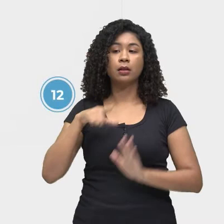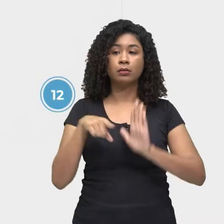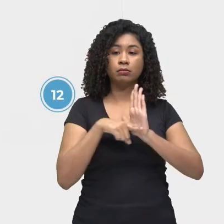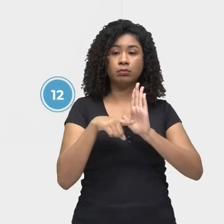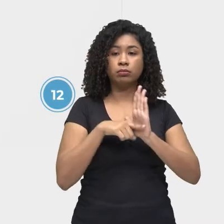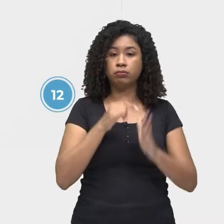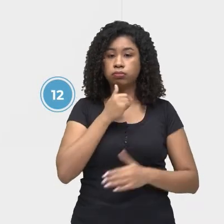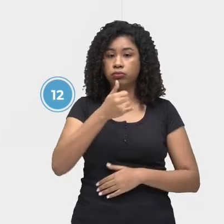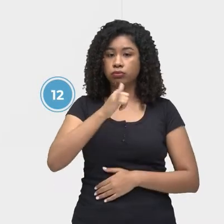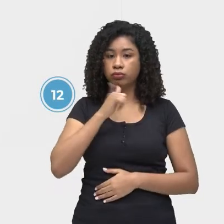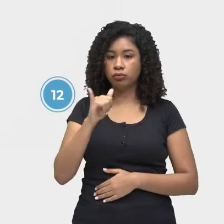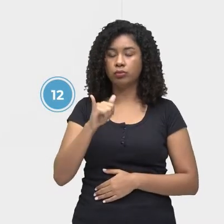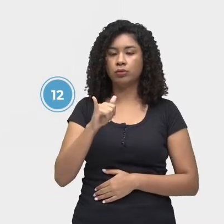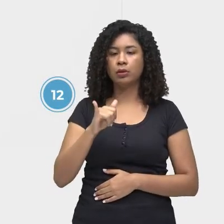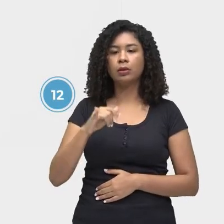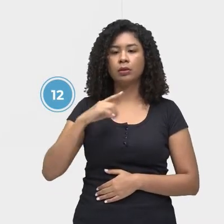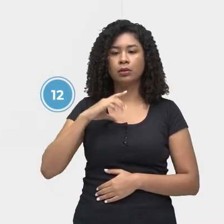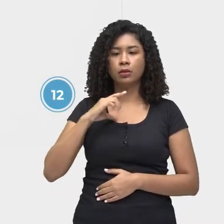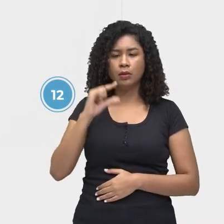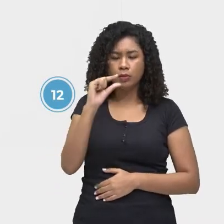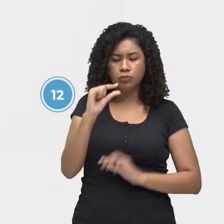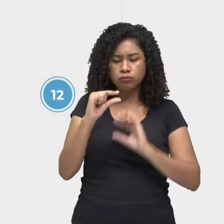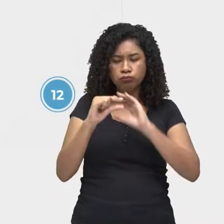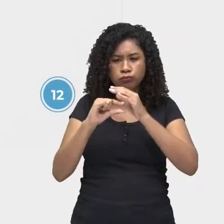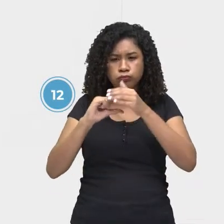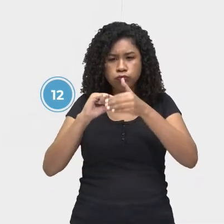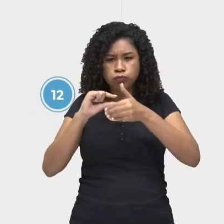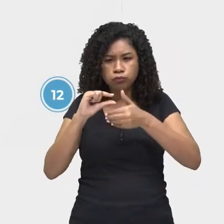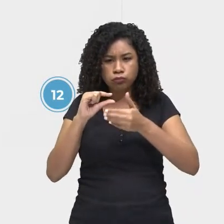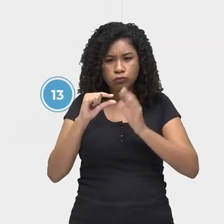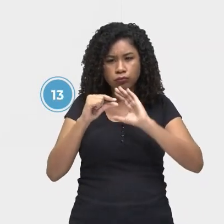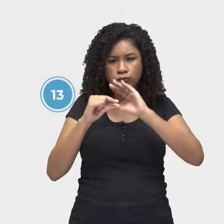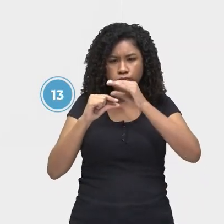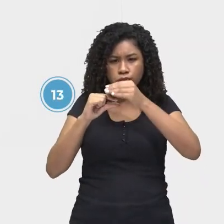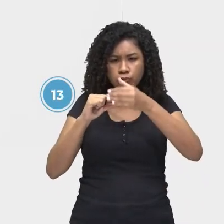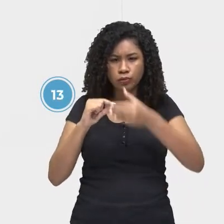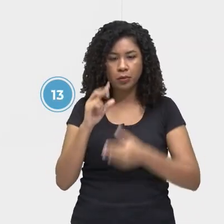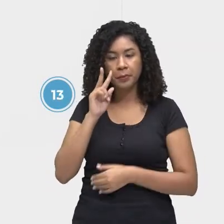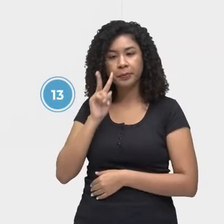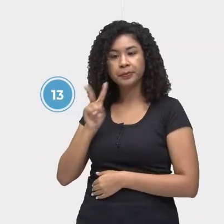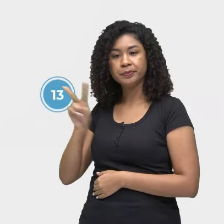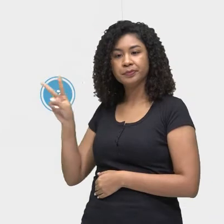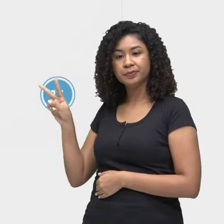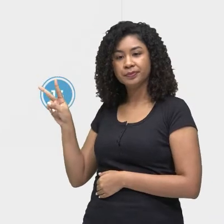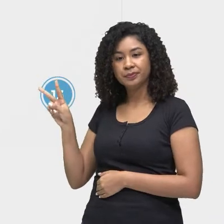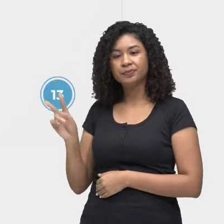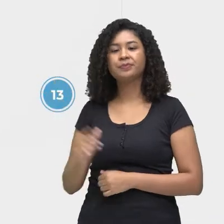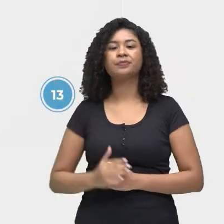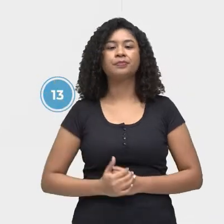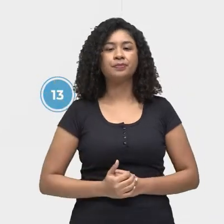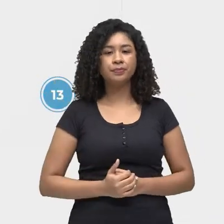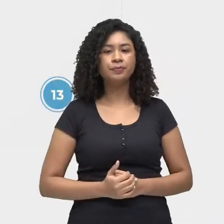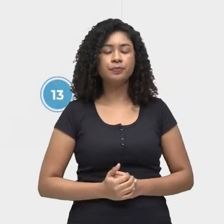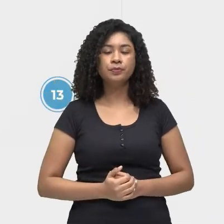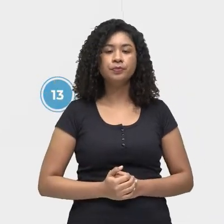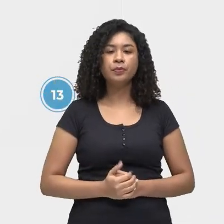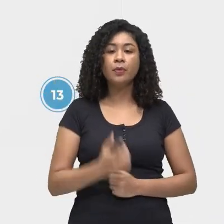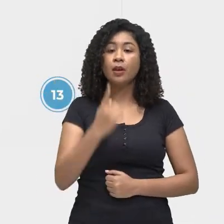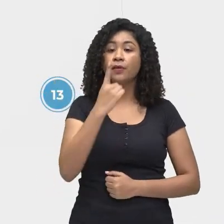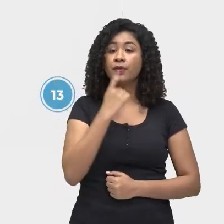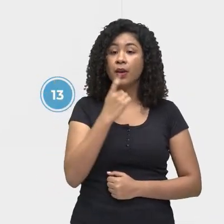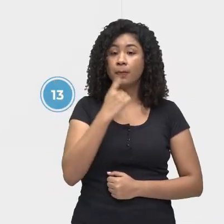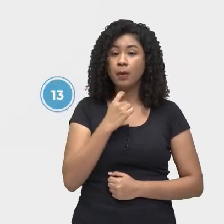movimentariam ao redor no núcleo. E é o que vocês podem observar aí na cartela, né? Nós temos aí no meio, em vermelho,